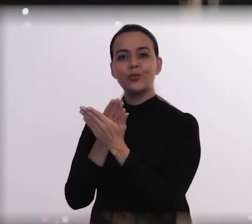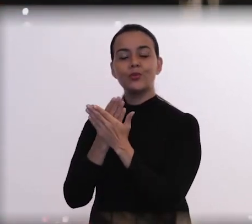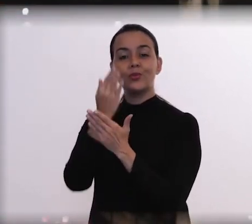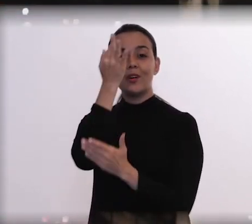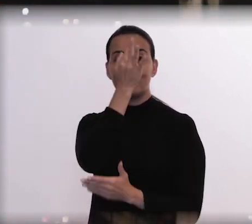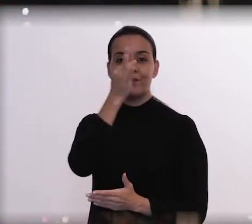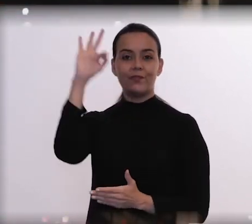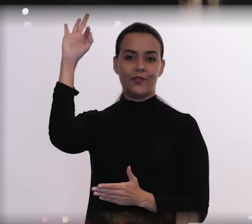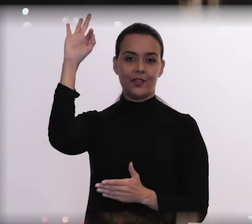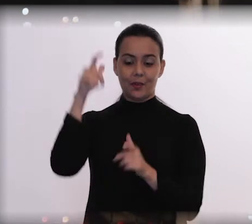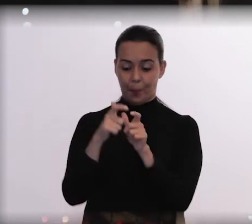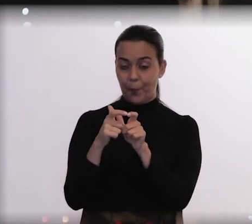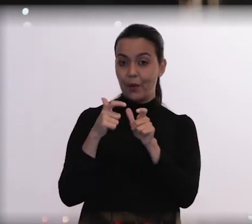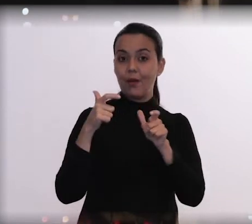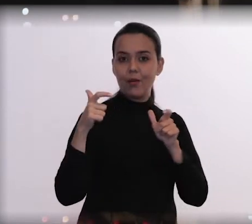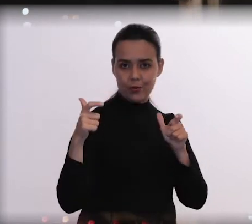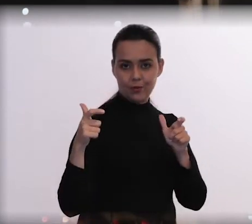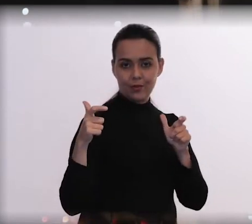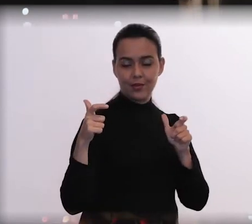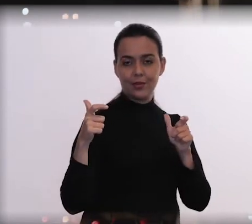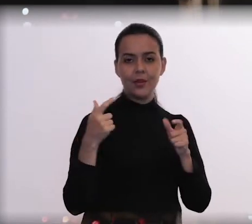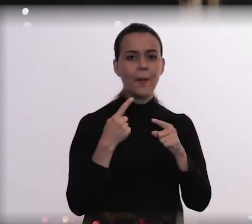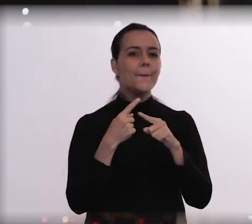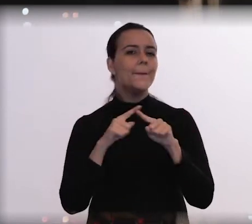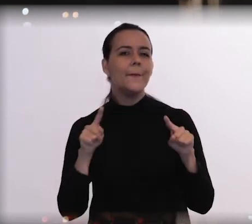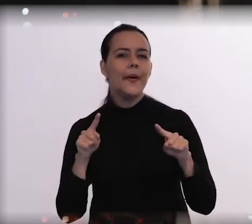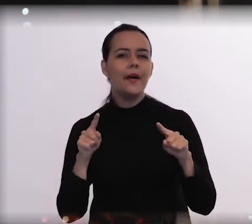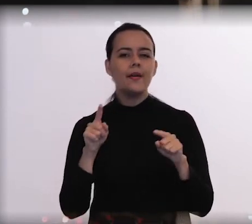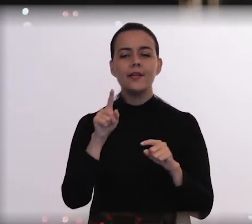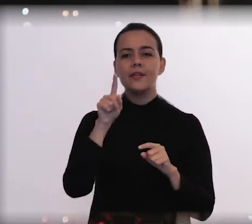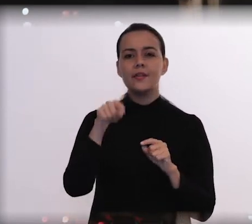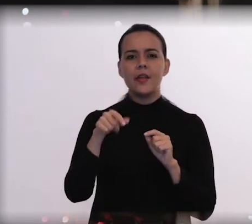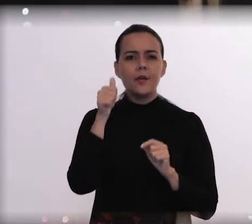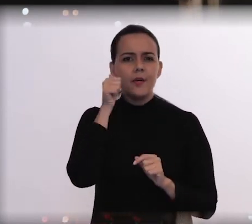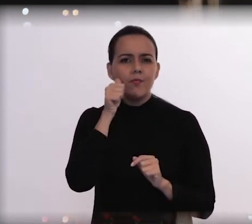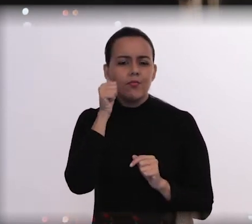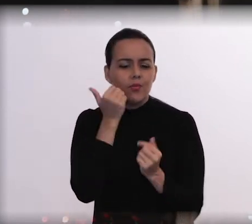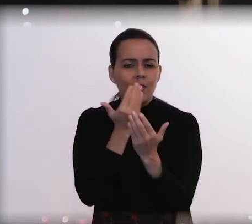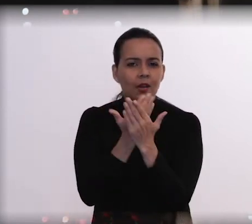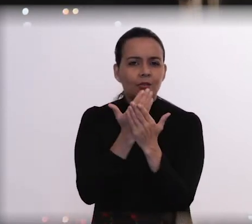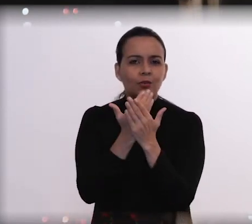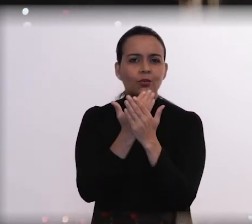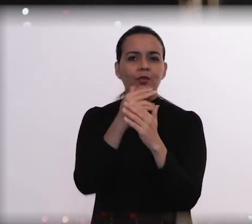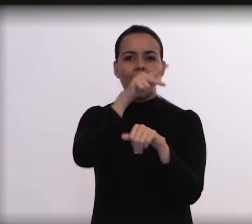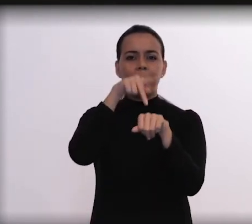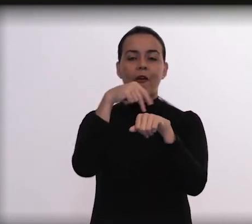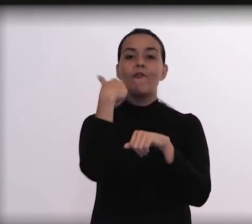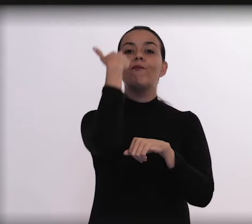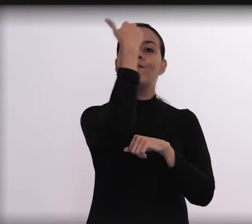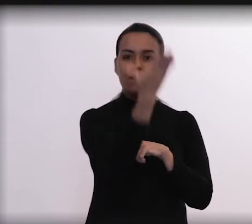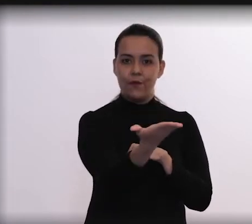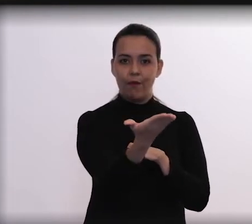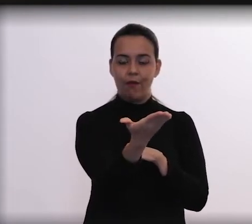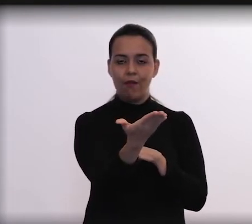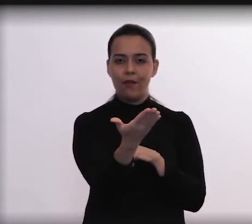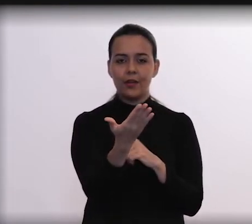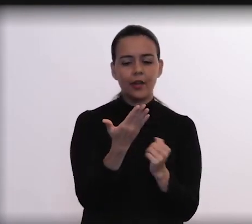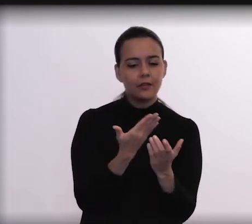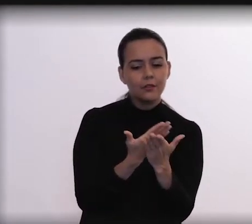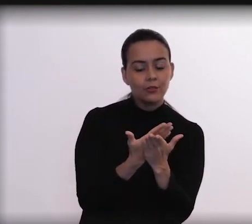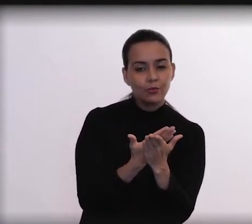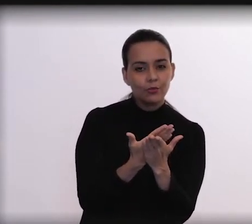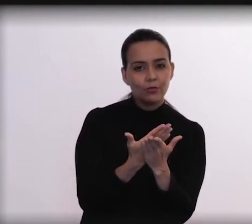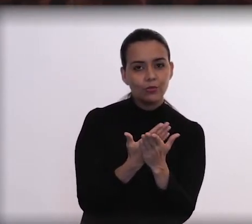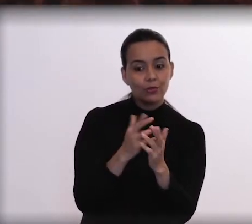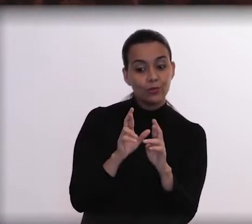que que em grande parte essa novidade da Anita tem a ver com esse destino incomum dela de estudar na Alemanha e nos Estados